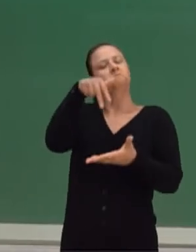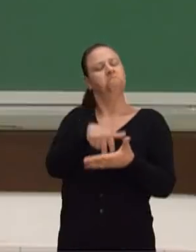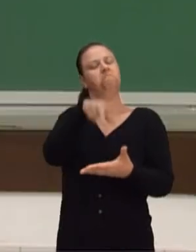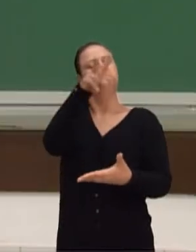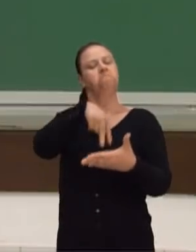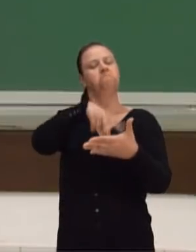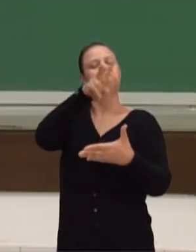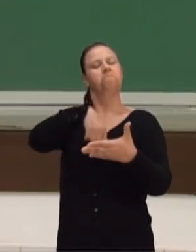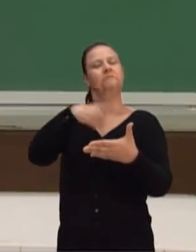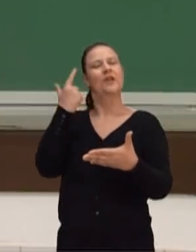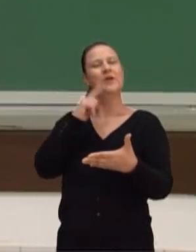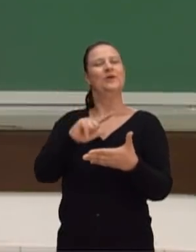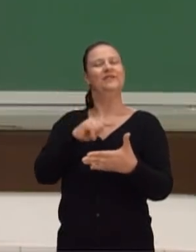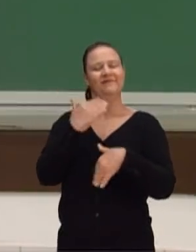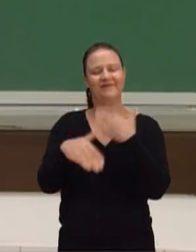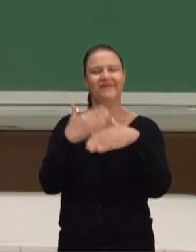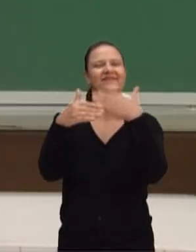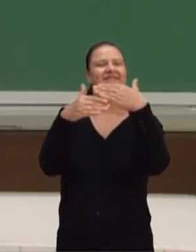Vamos lá?